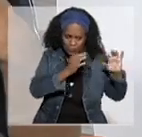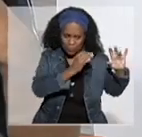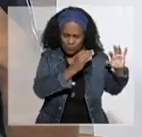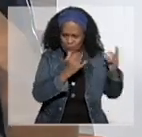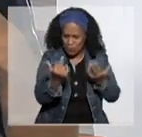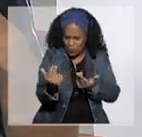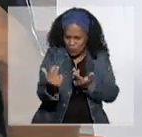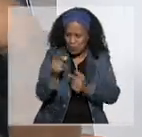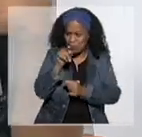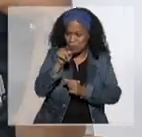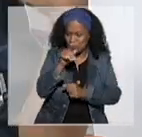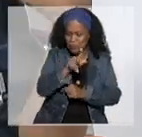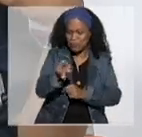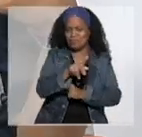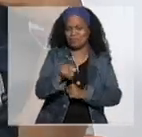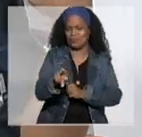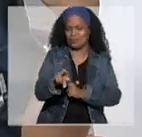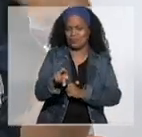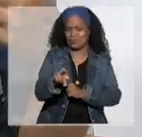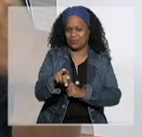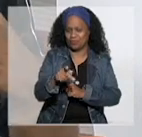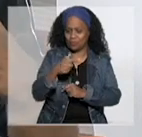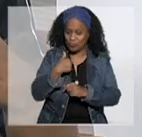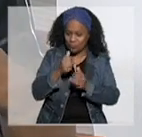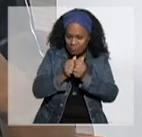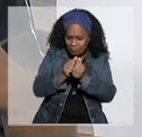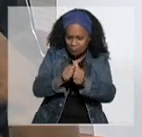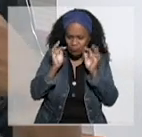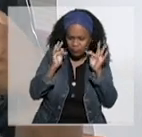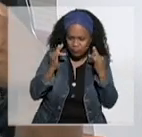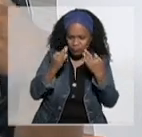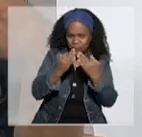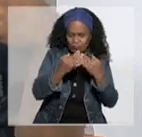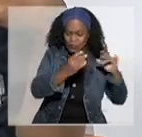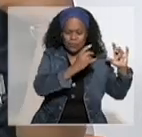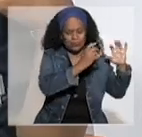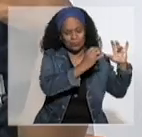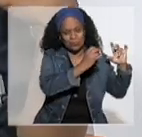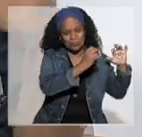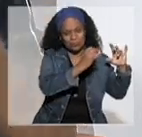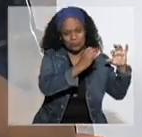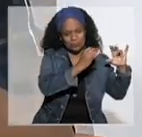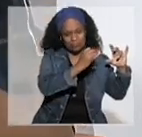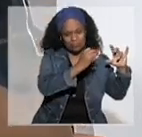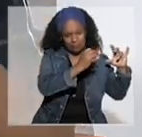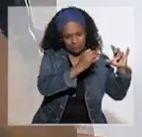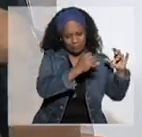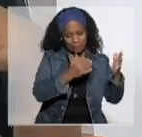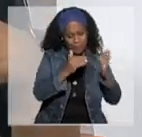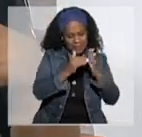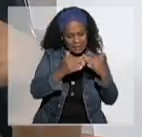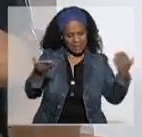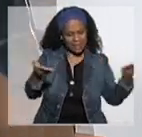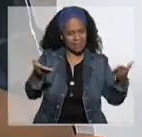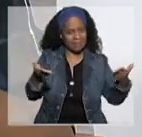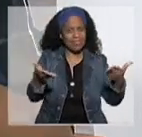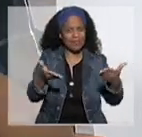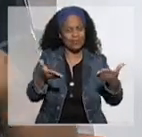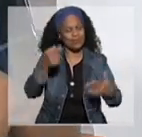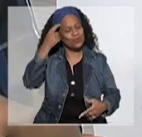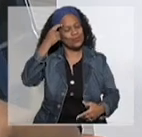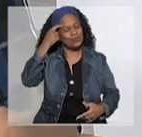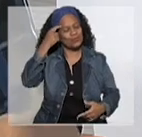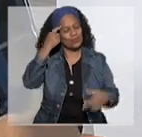quero tocar que nem meu professor, eu quero me familiarizar com esse instrumento. E até hoje